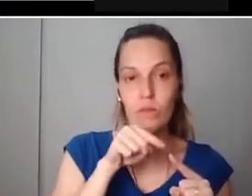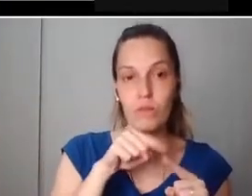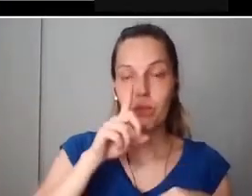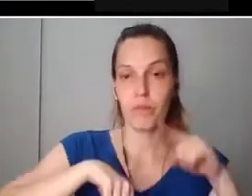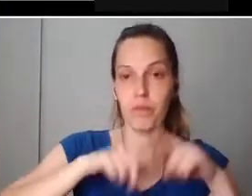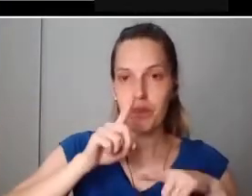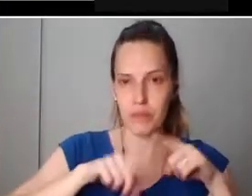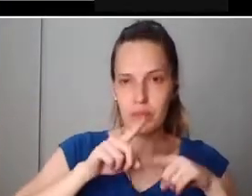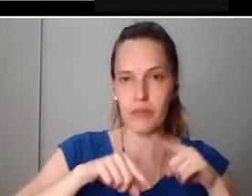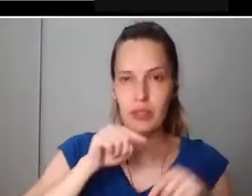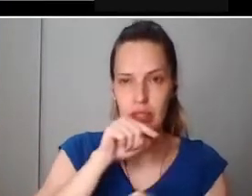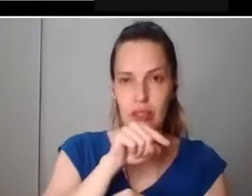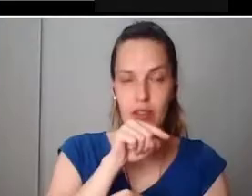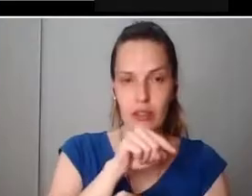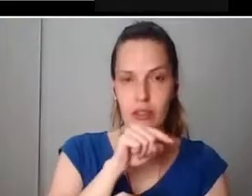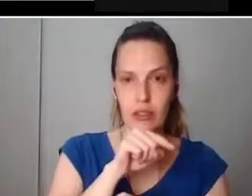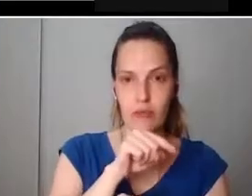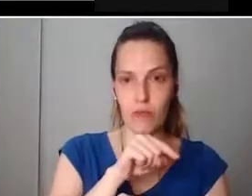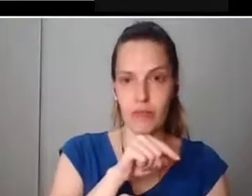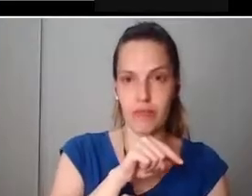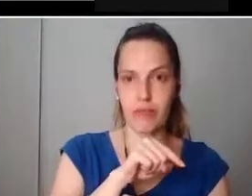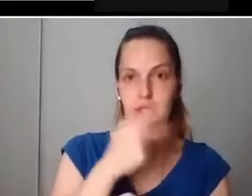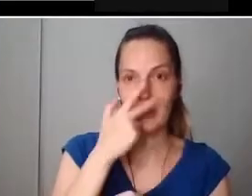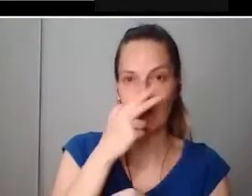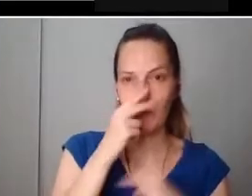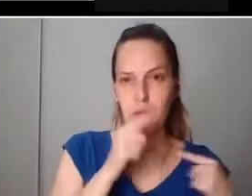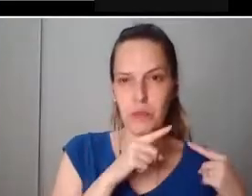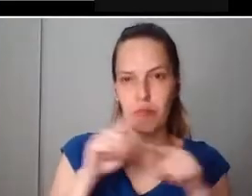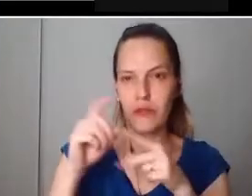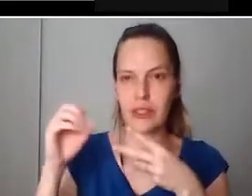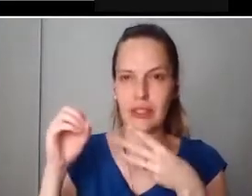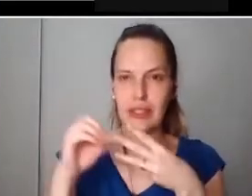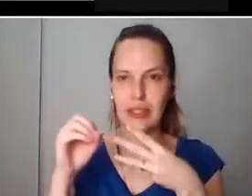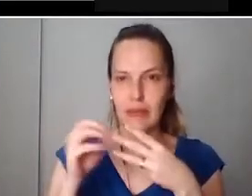vai mandar a célula produzir a proteína, né.